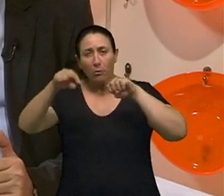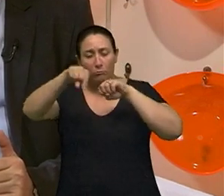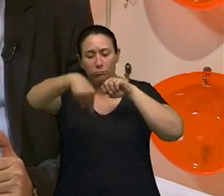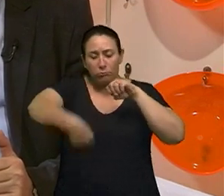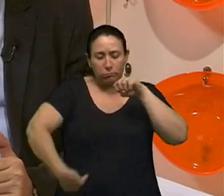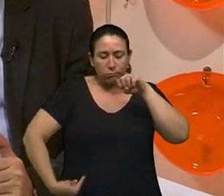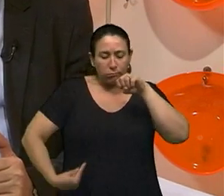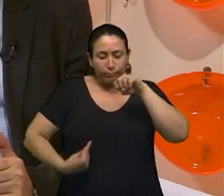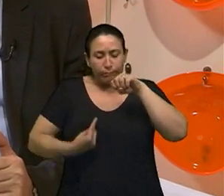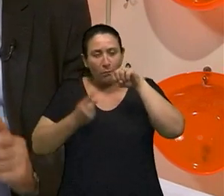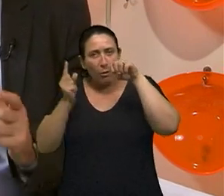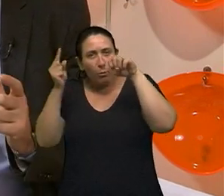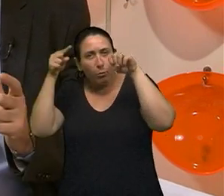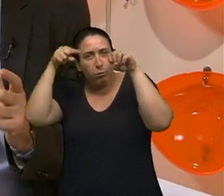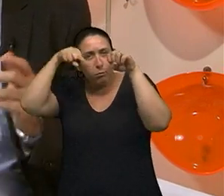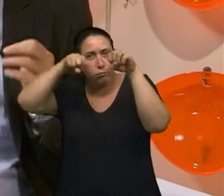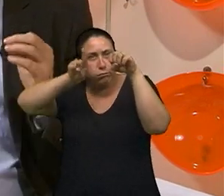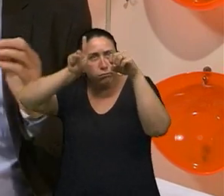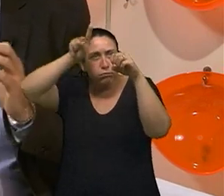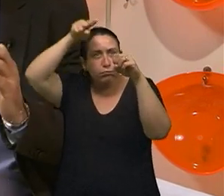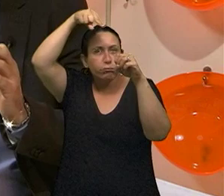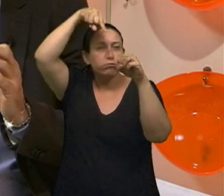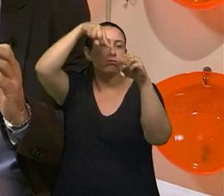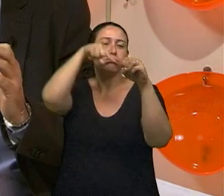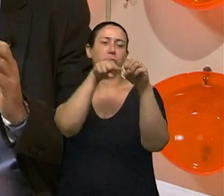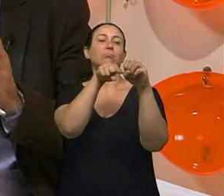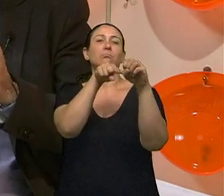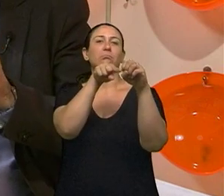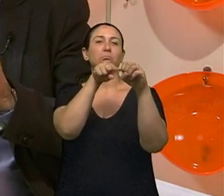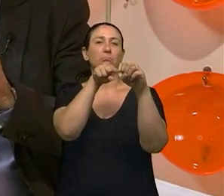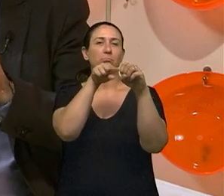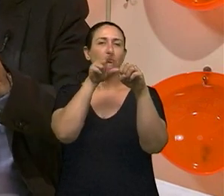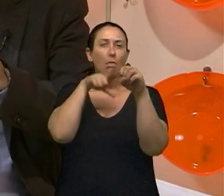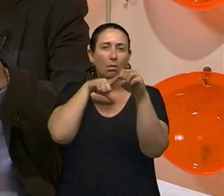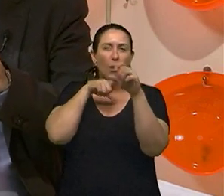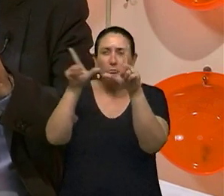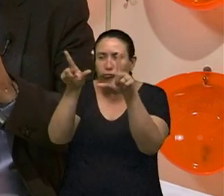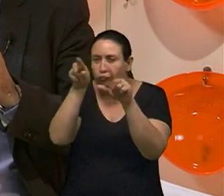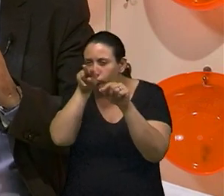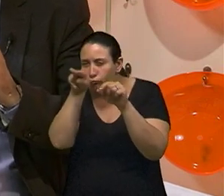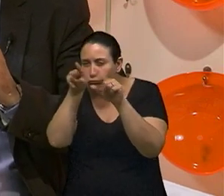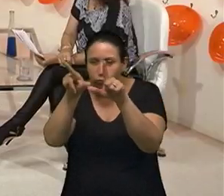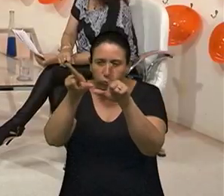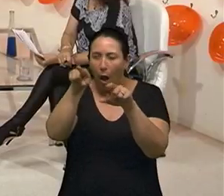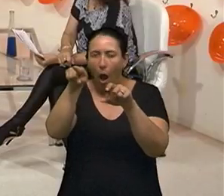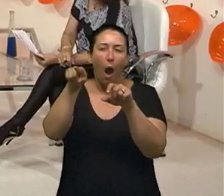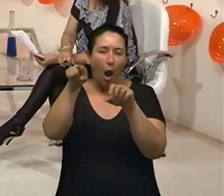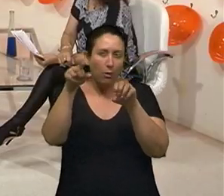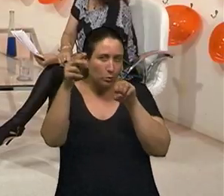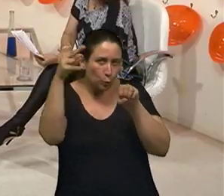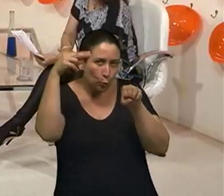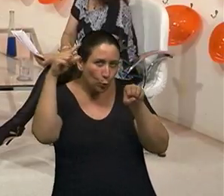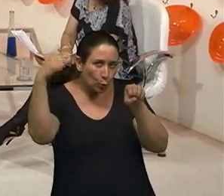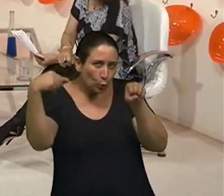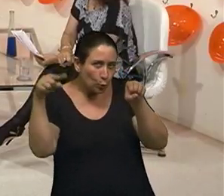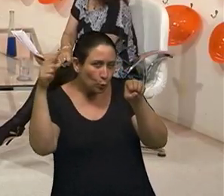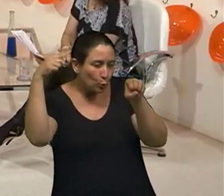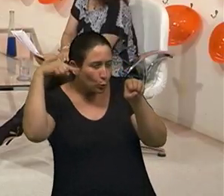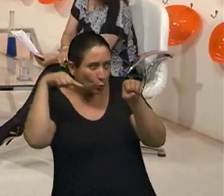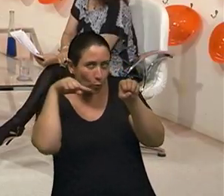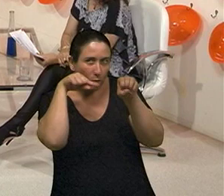fé a região aneurisma com mos de imagem e ali nós largamos uma prótese por dentro da